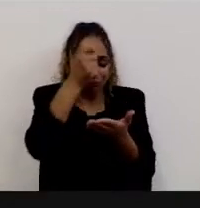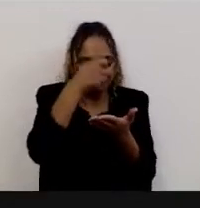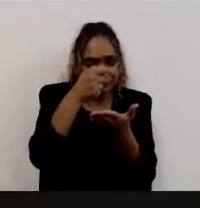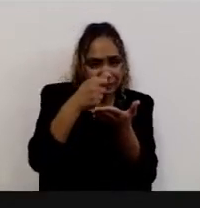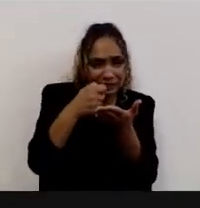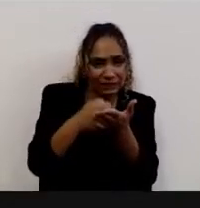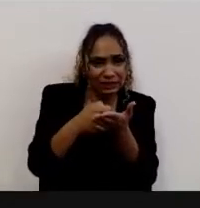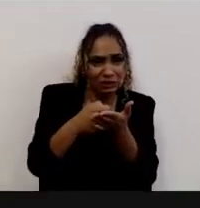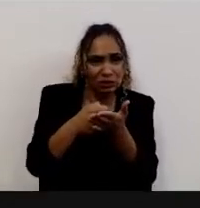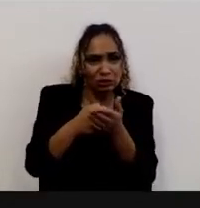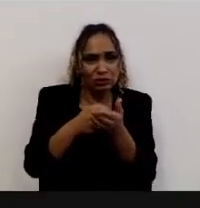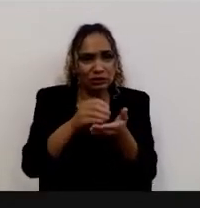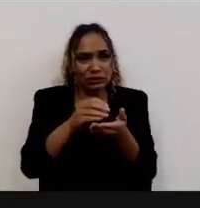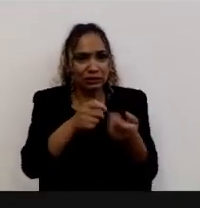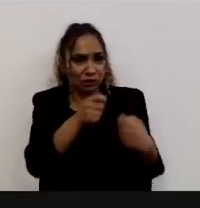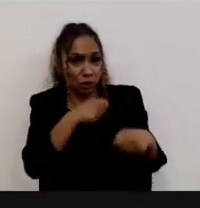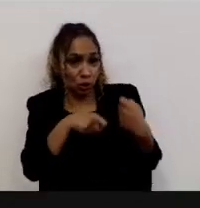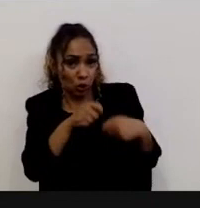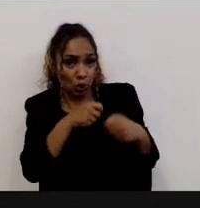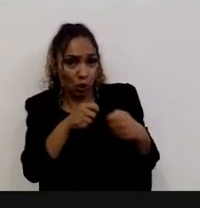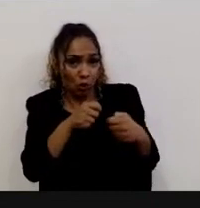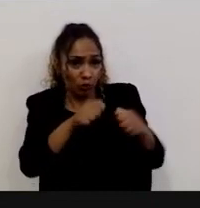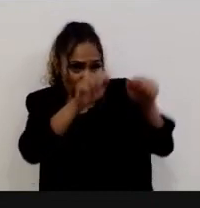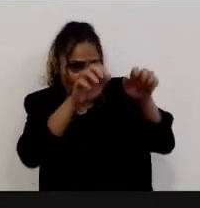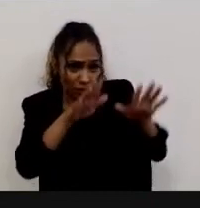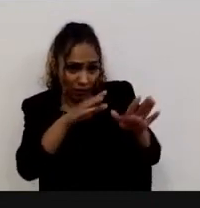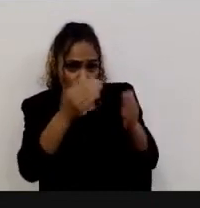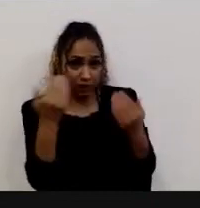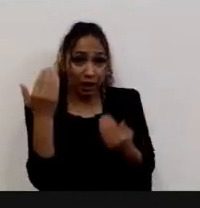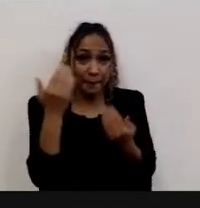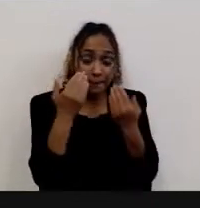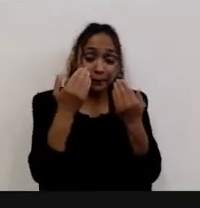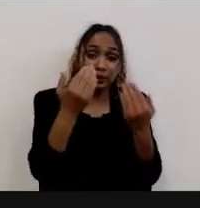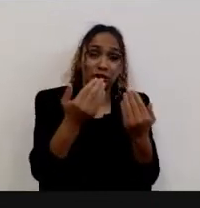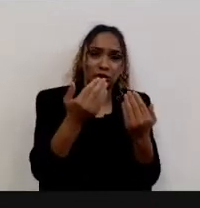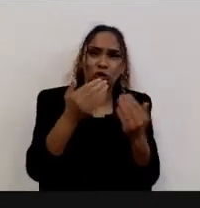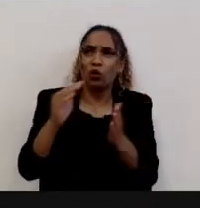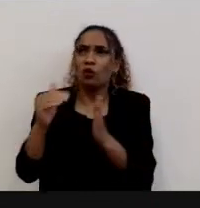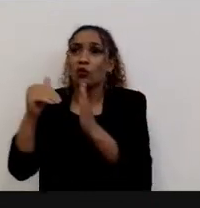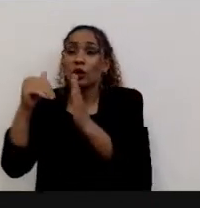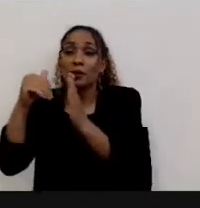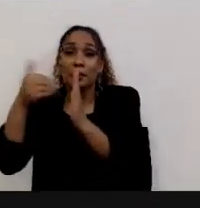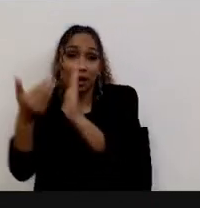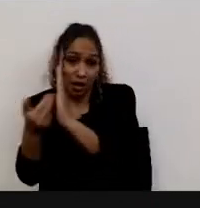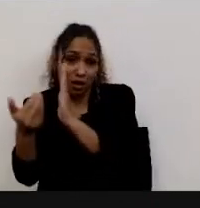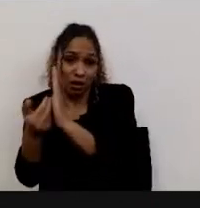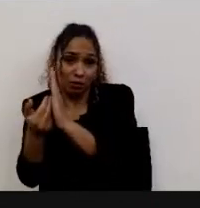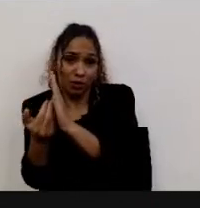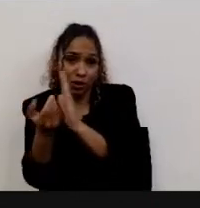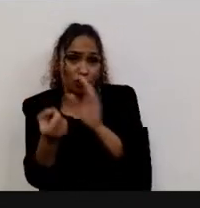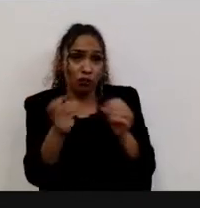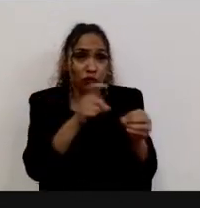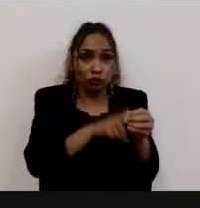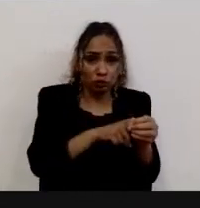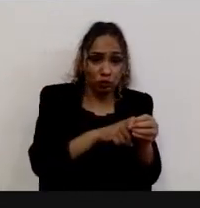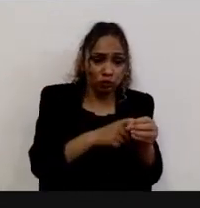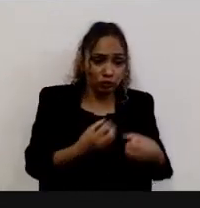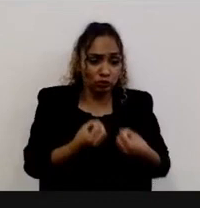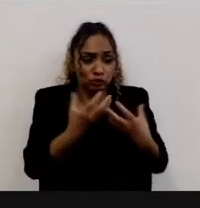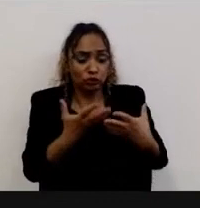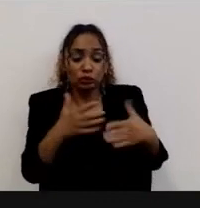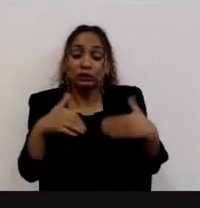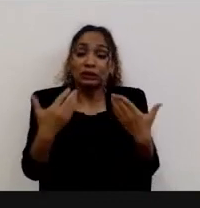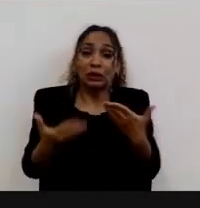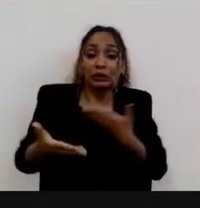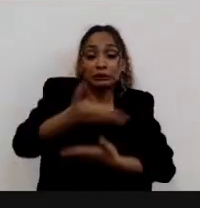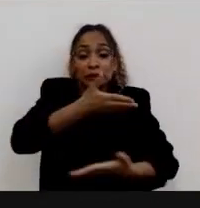Econômicos, aí a matéria foi para o plenário, ele apresentou uma emenda, a matéria foi para a Câmara, voltou, ele fez um discurso, enfim. Ele